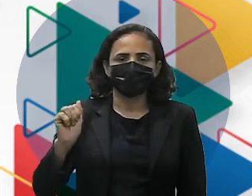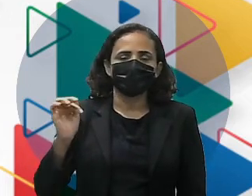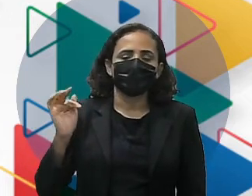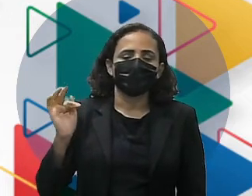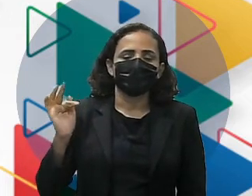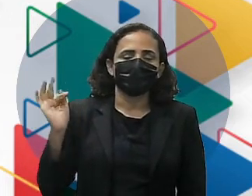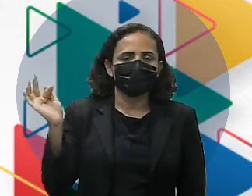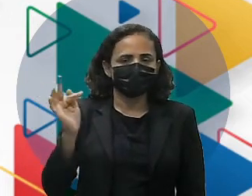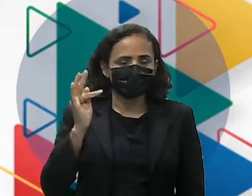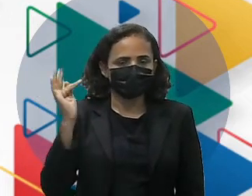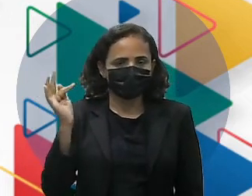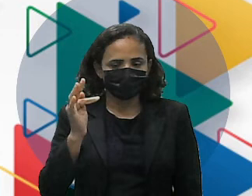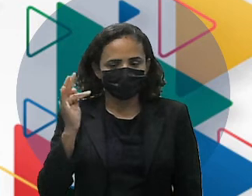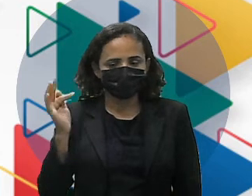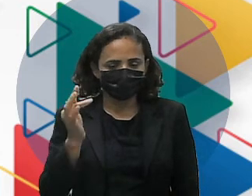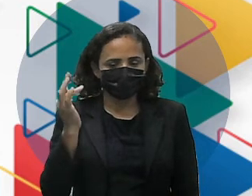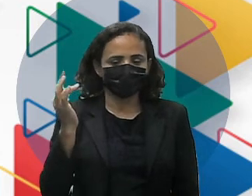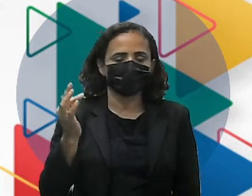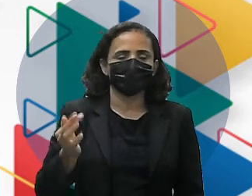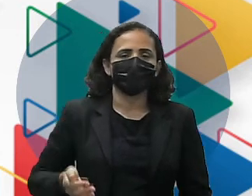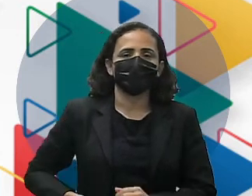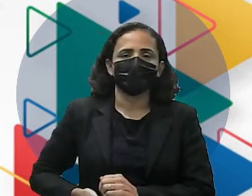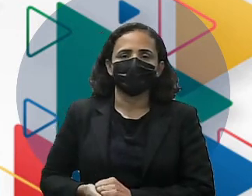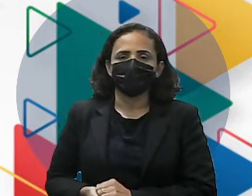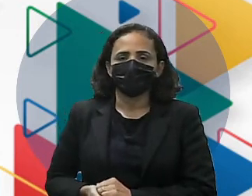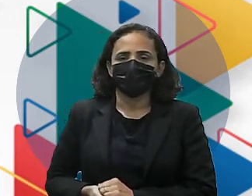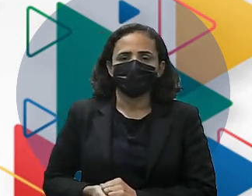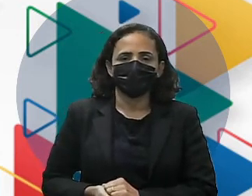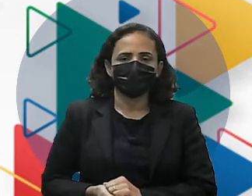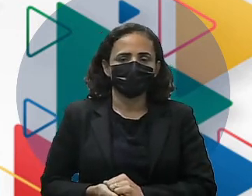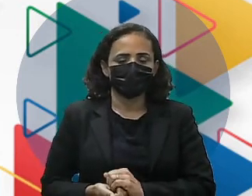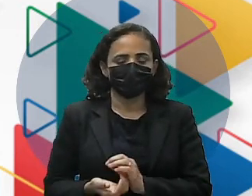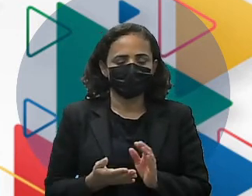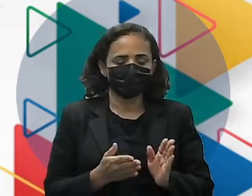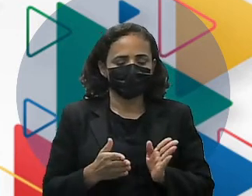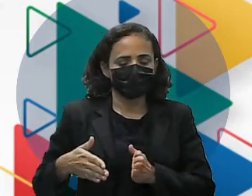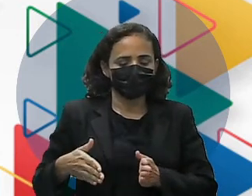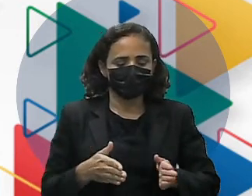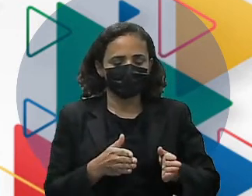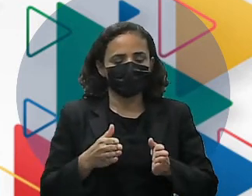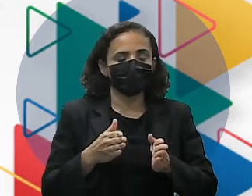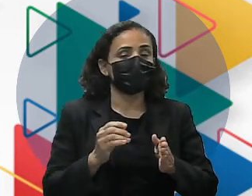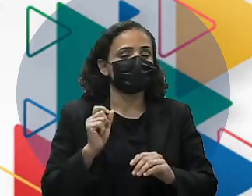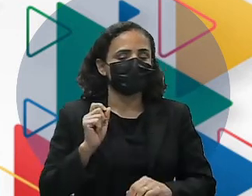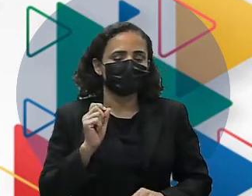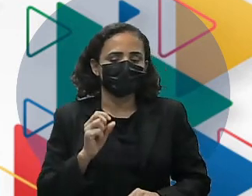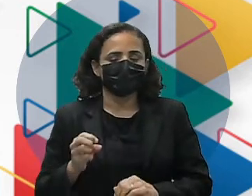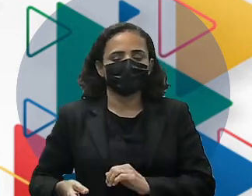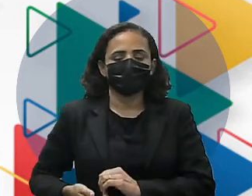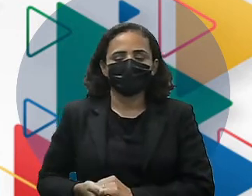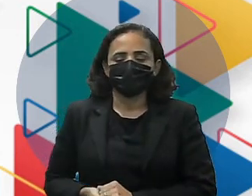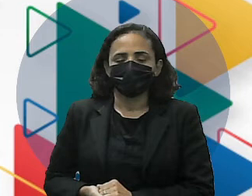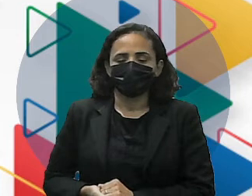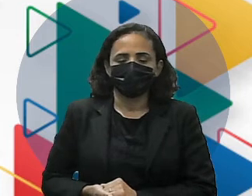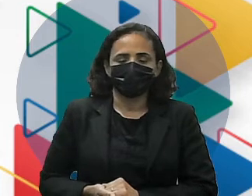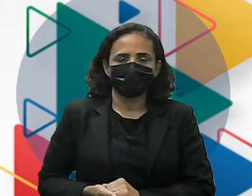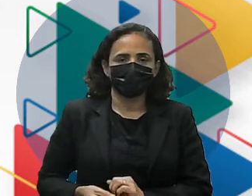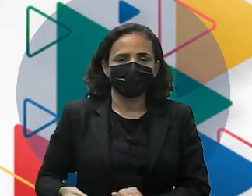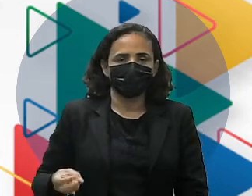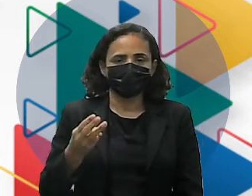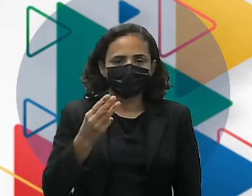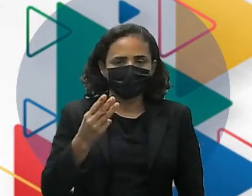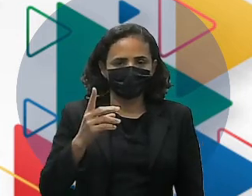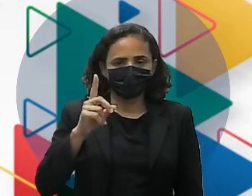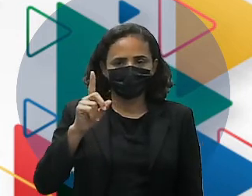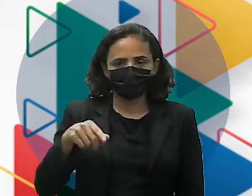que o texto diz que nessa rodovia federal é o seguinte: 3/4 da distância total, ou